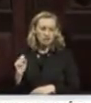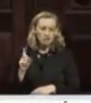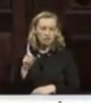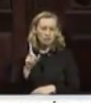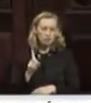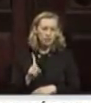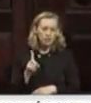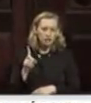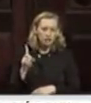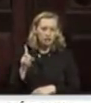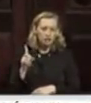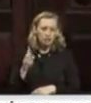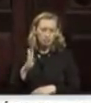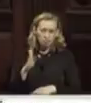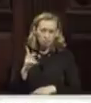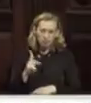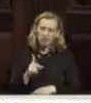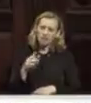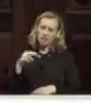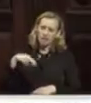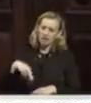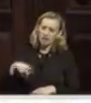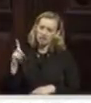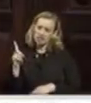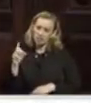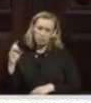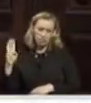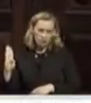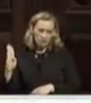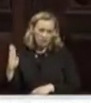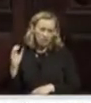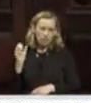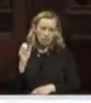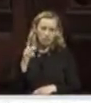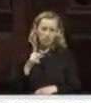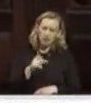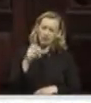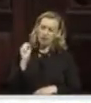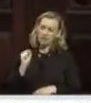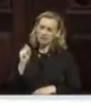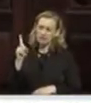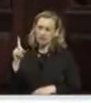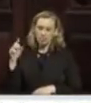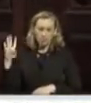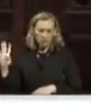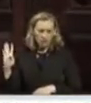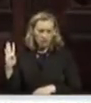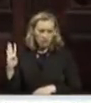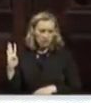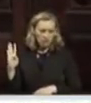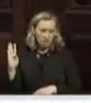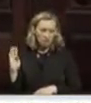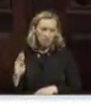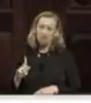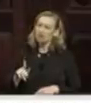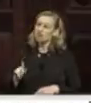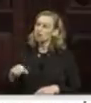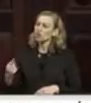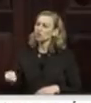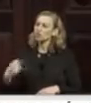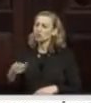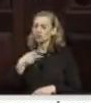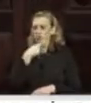PDT, do PSDB. Nós tivemos o voto aqui do PCdoB, do PT. Nós tivemos votos